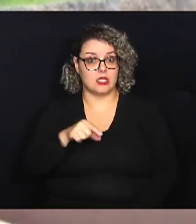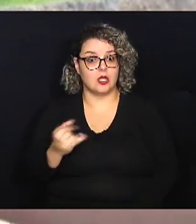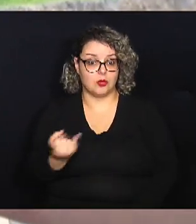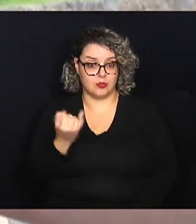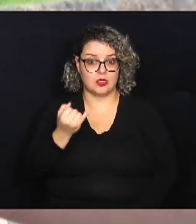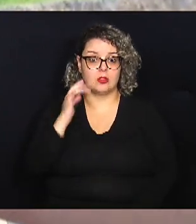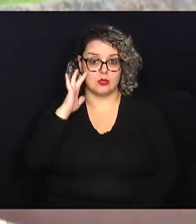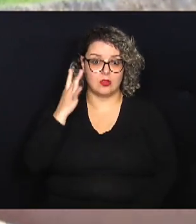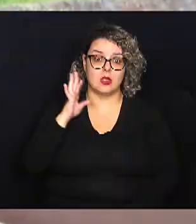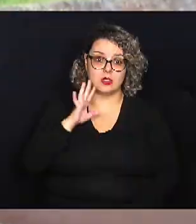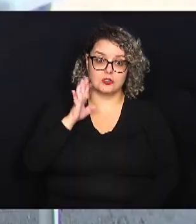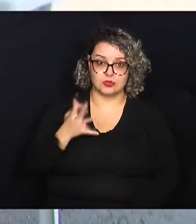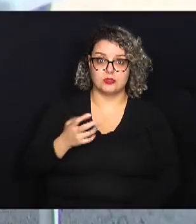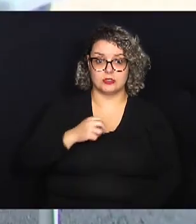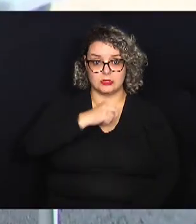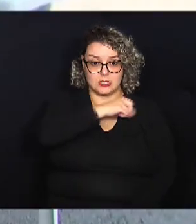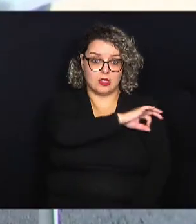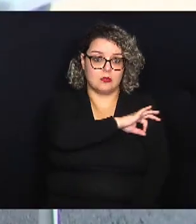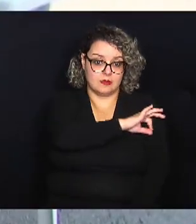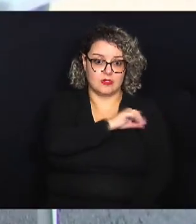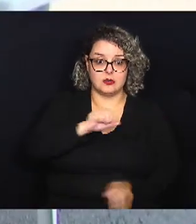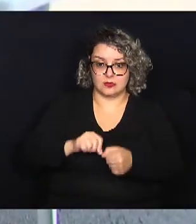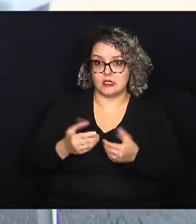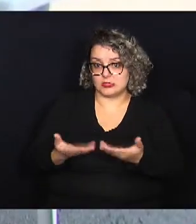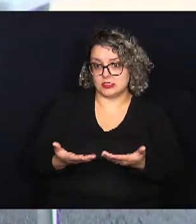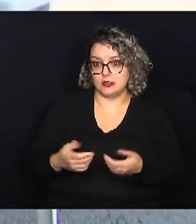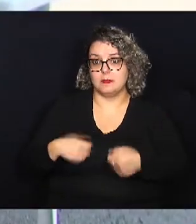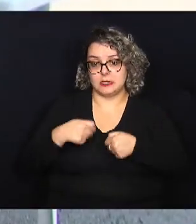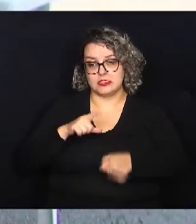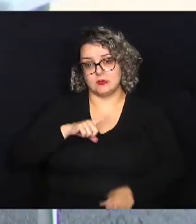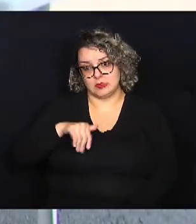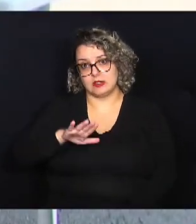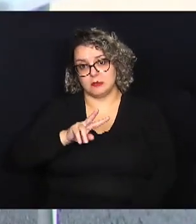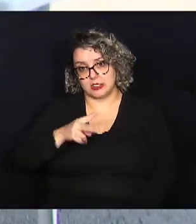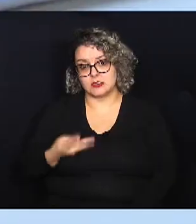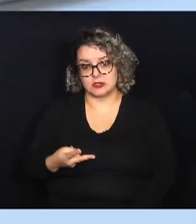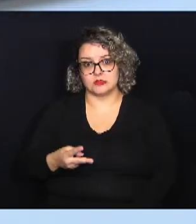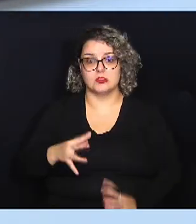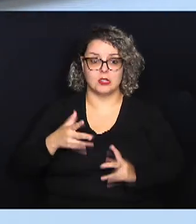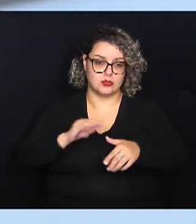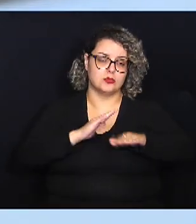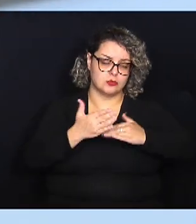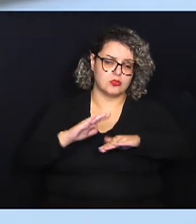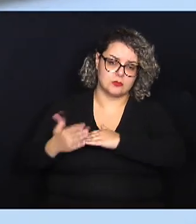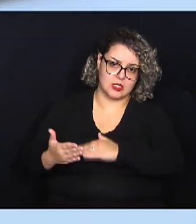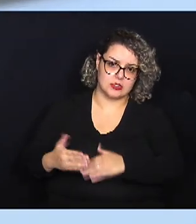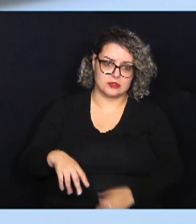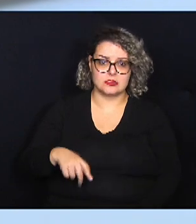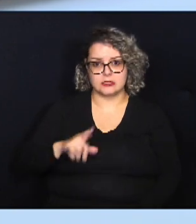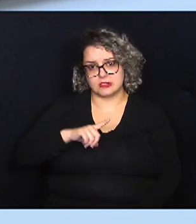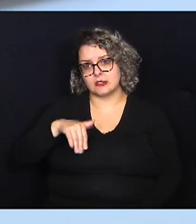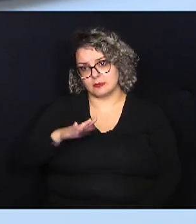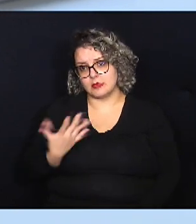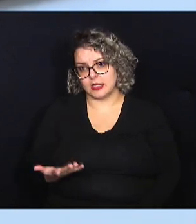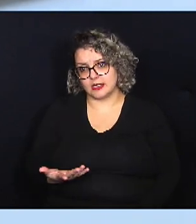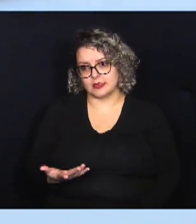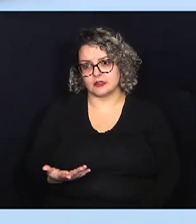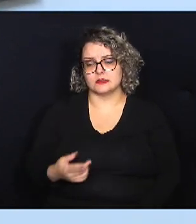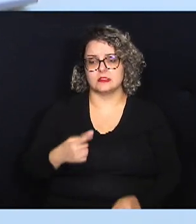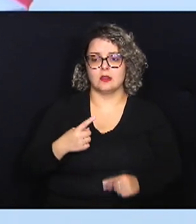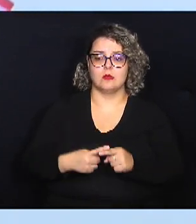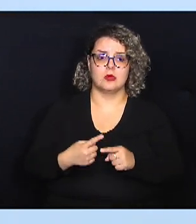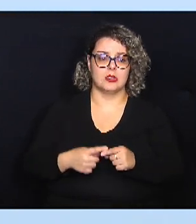eu acho muito legal da prefeitura fazer isso, né, deveria ter mais vezes em todos os bairros, eu acho, né, cada mês tem um bairro, dá